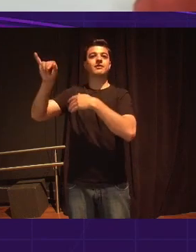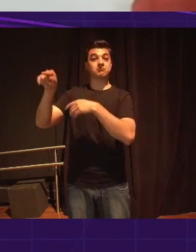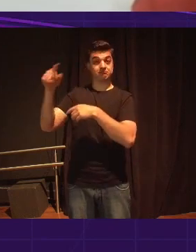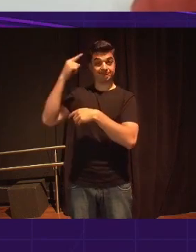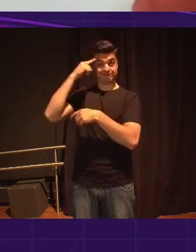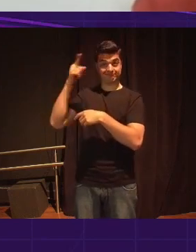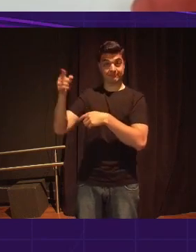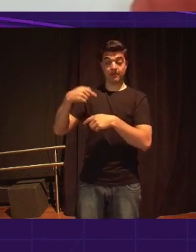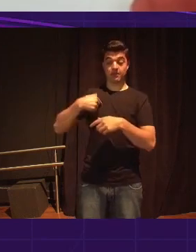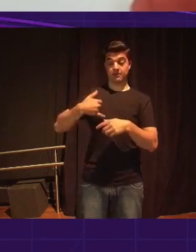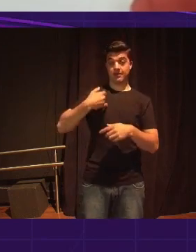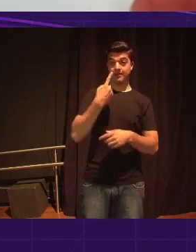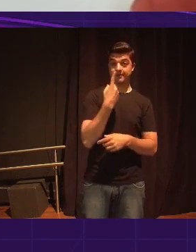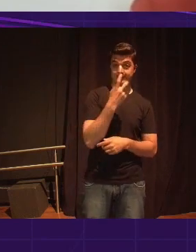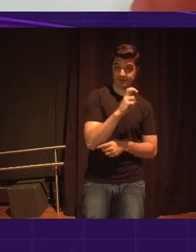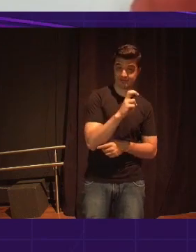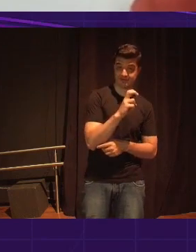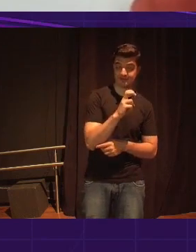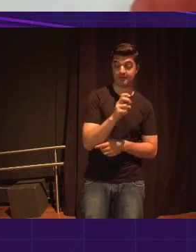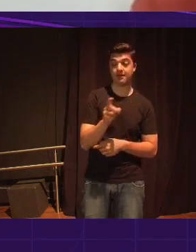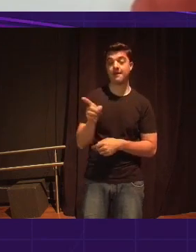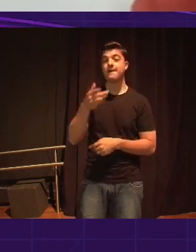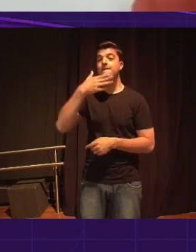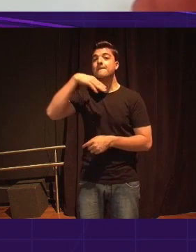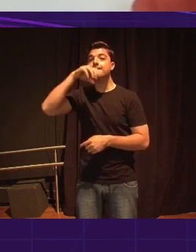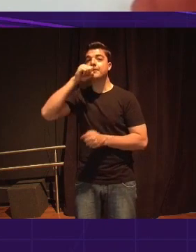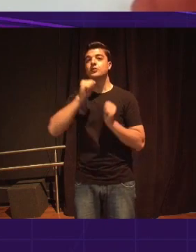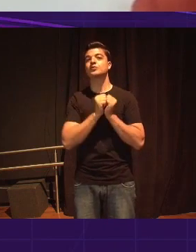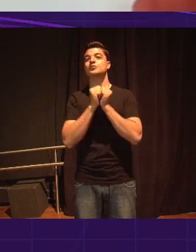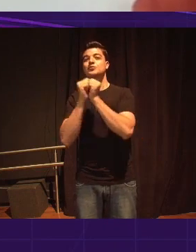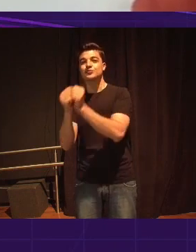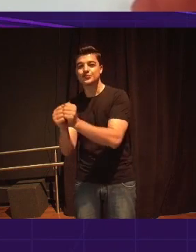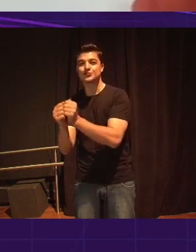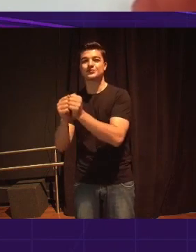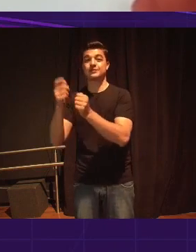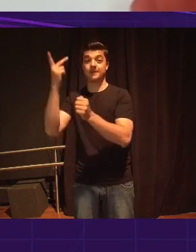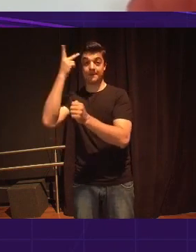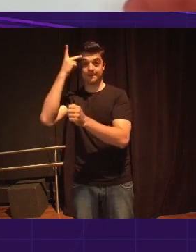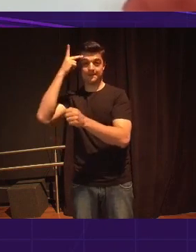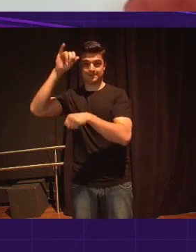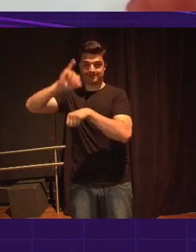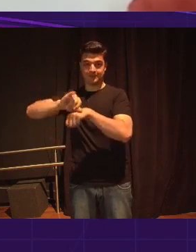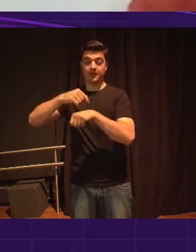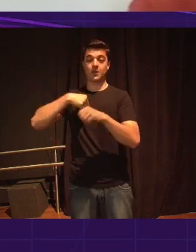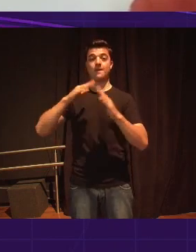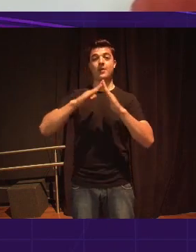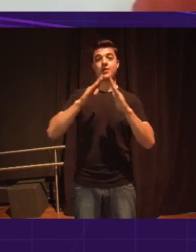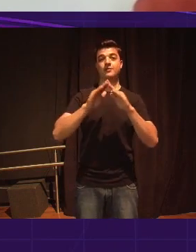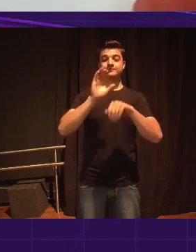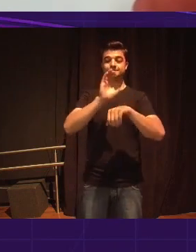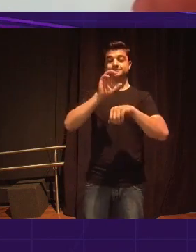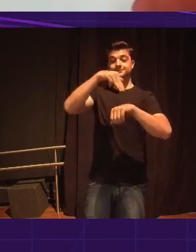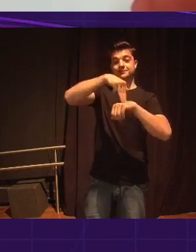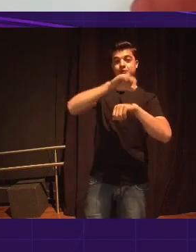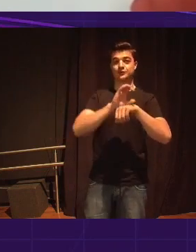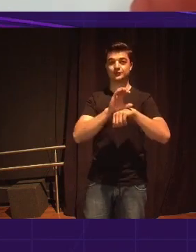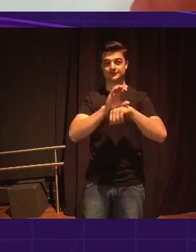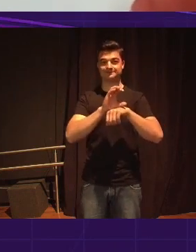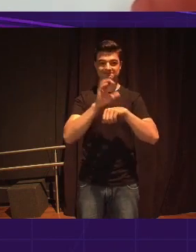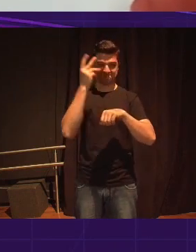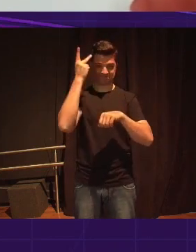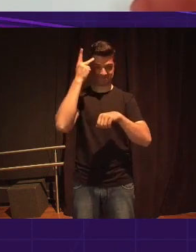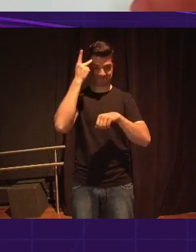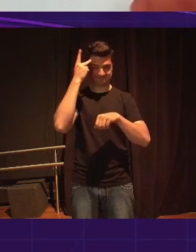ele começou a me trazer para São Paulo, eu sou do interior de São Paulo, de Mogi das Cruzes, para poder fazer os